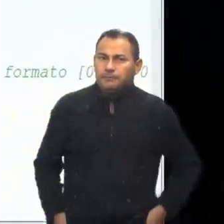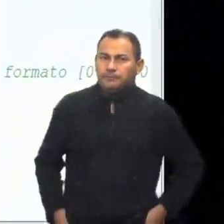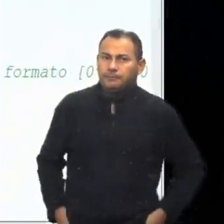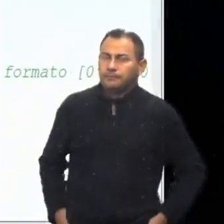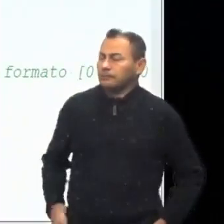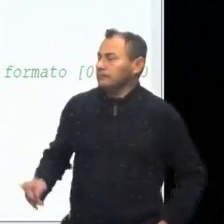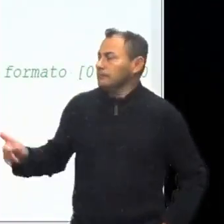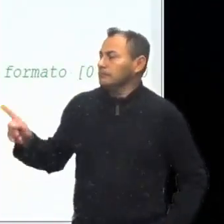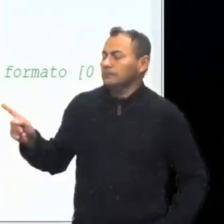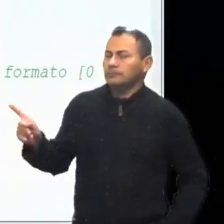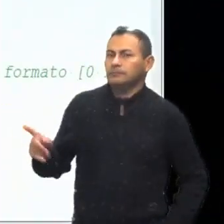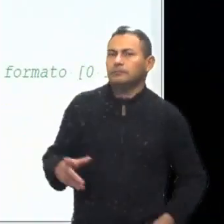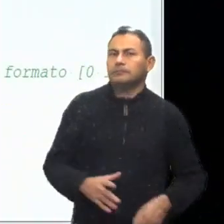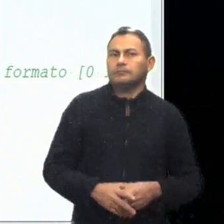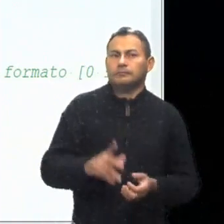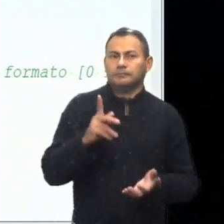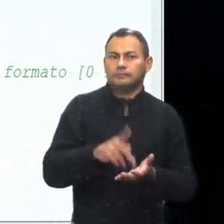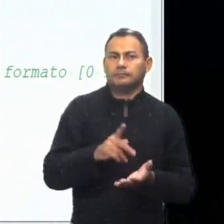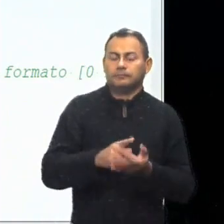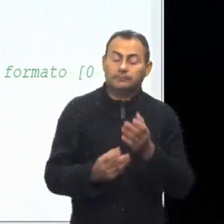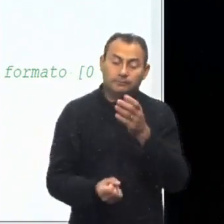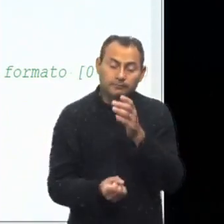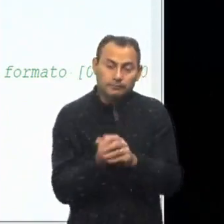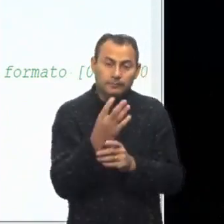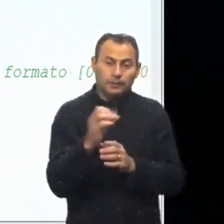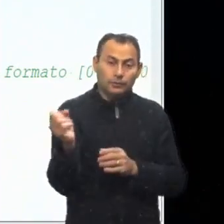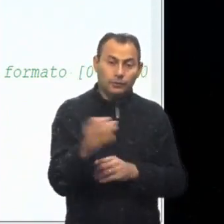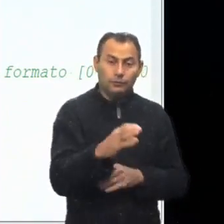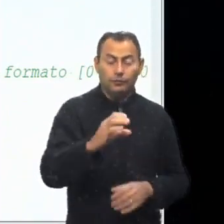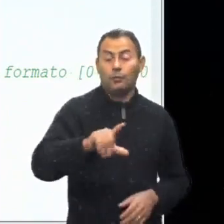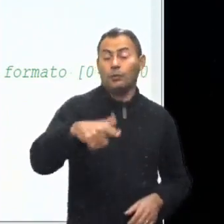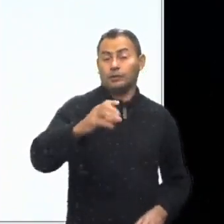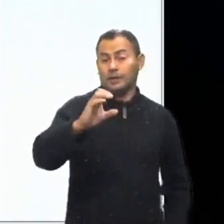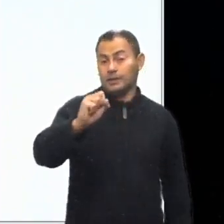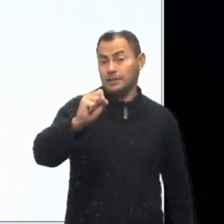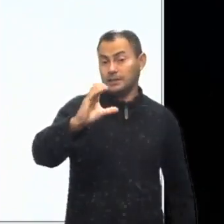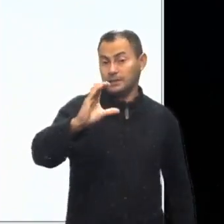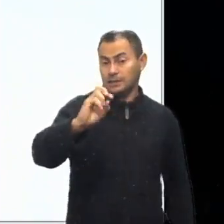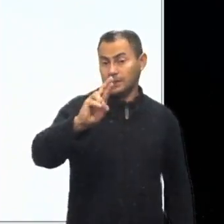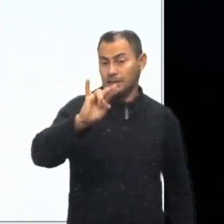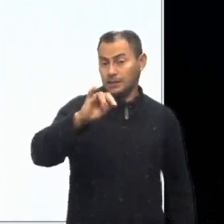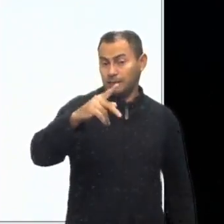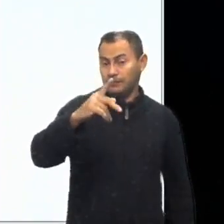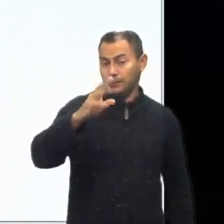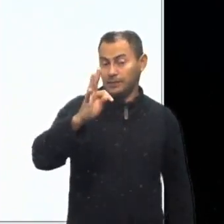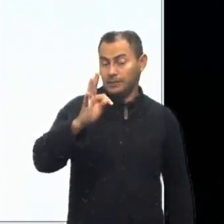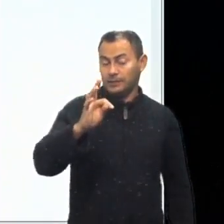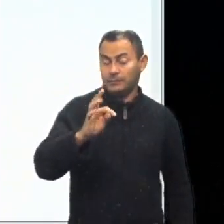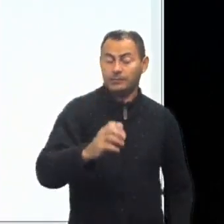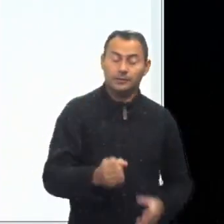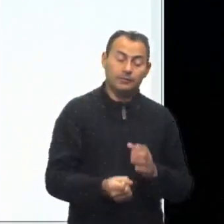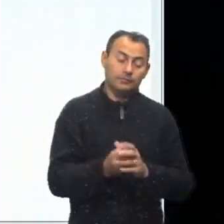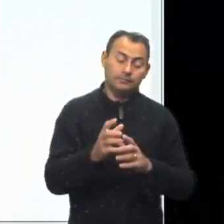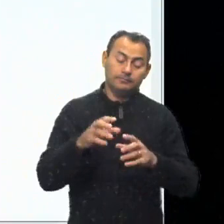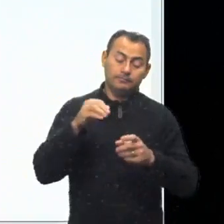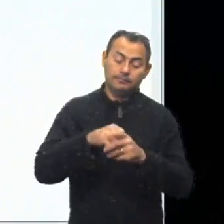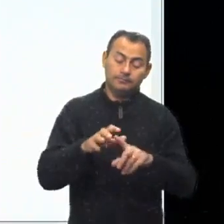Aqui na verdade eu vou criar um novo script para a gente rodar só chaveamento de